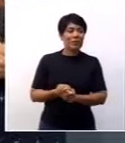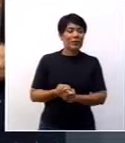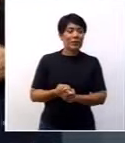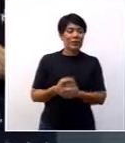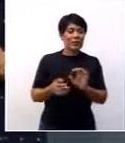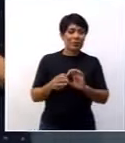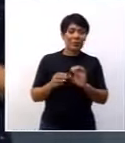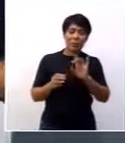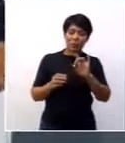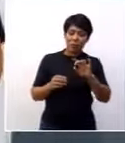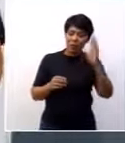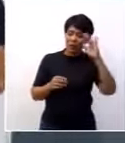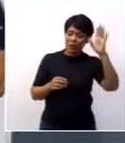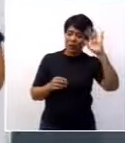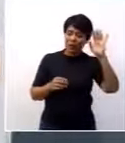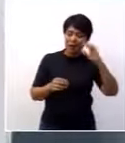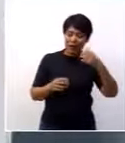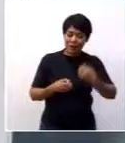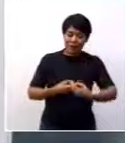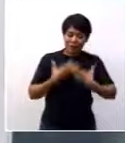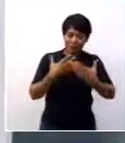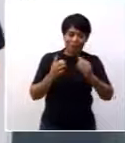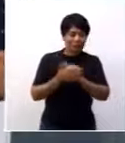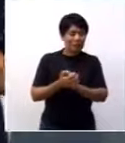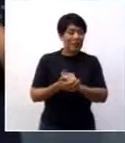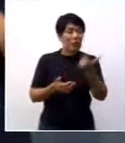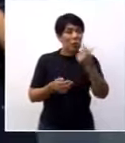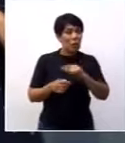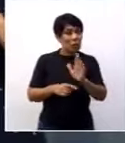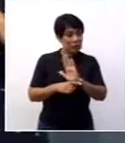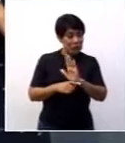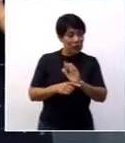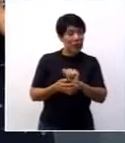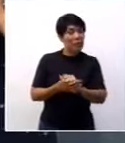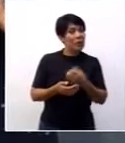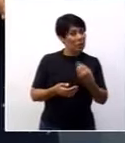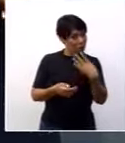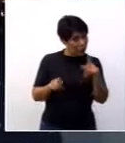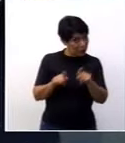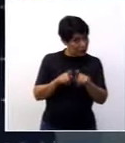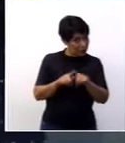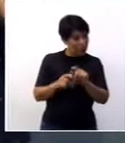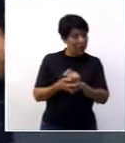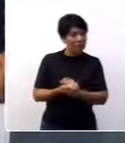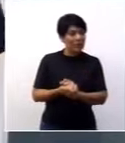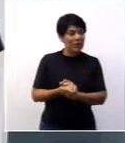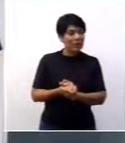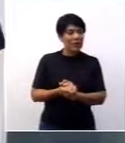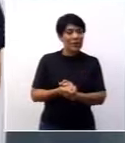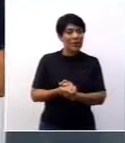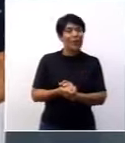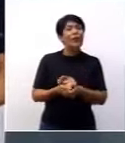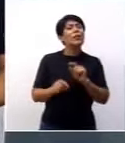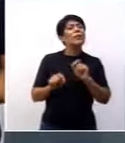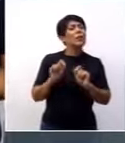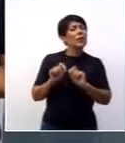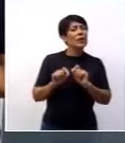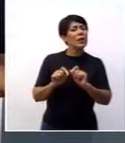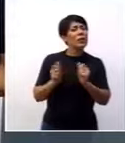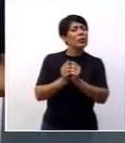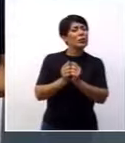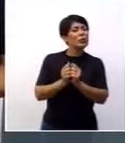licença poética, ok? Um filme também, que é sempre bom, né? Nós assistimos,